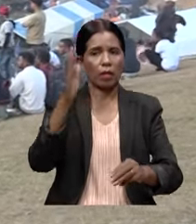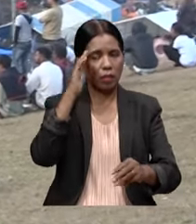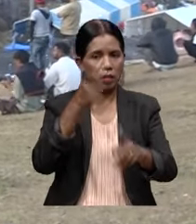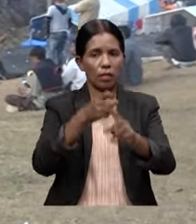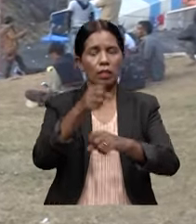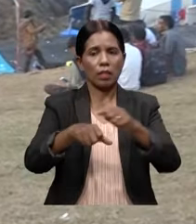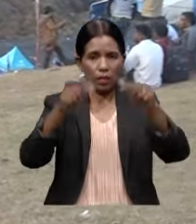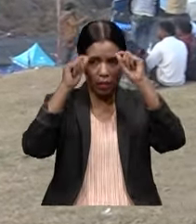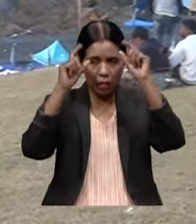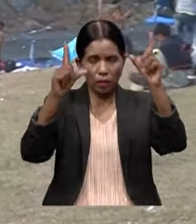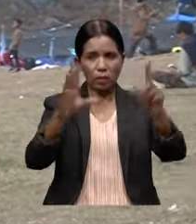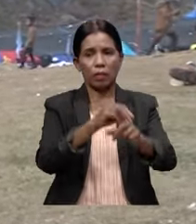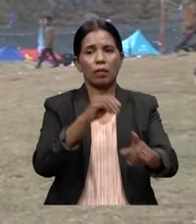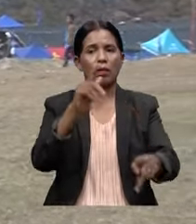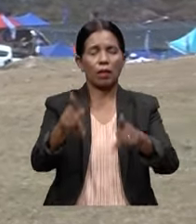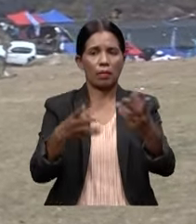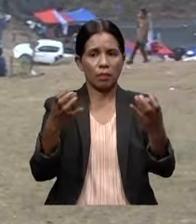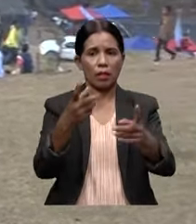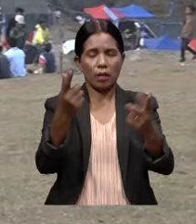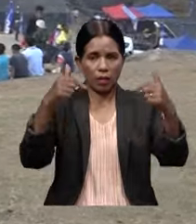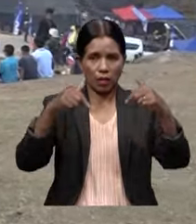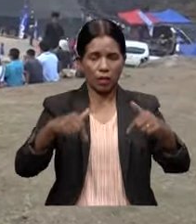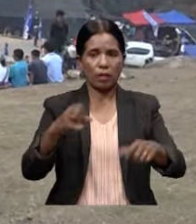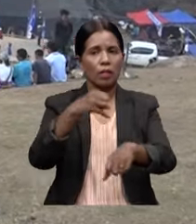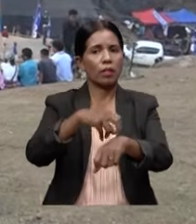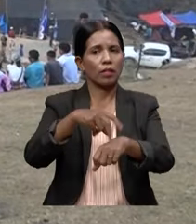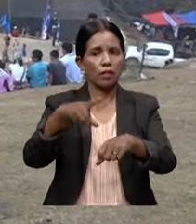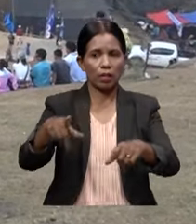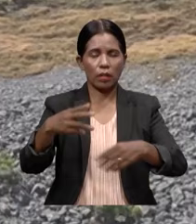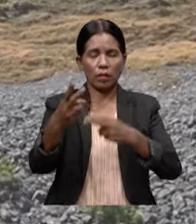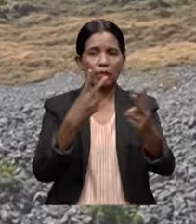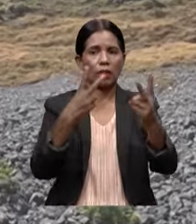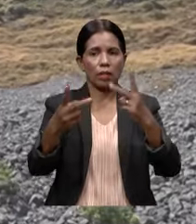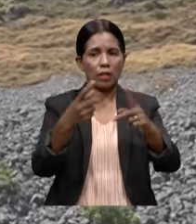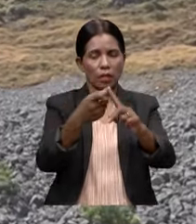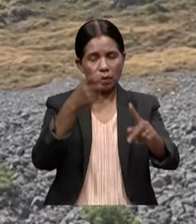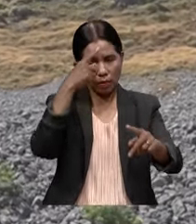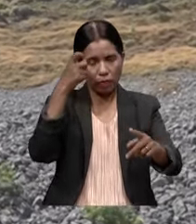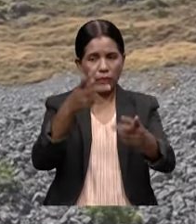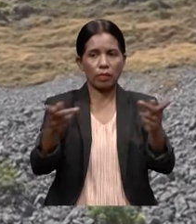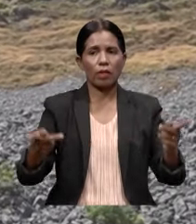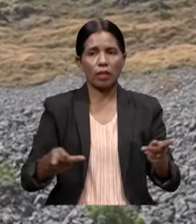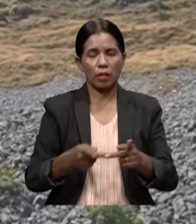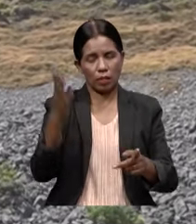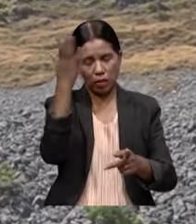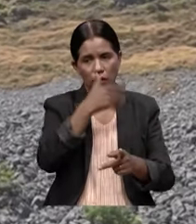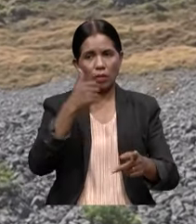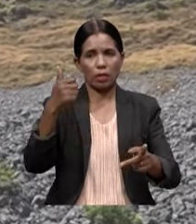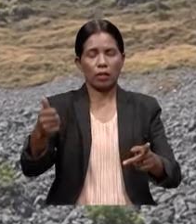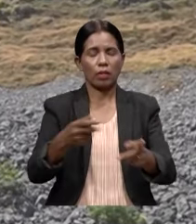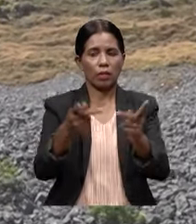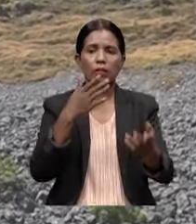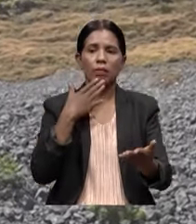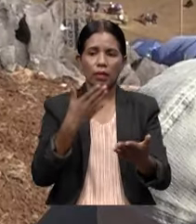e Timor-Leste, no atrai Tebes turista local, no internacional, a tua visita, tamba fat in refere e a paisagem neve fura, no clima neve